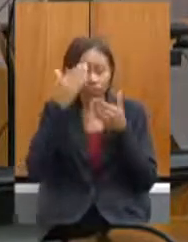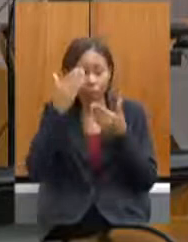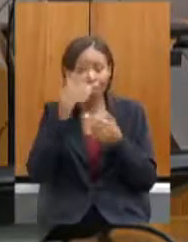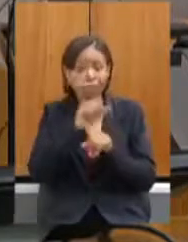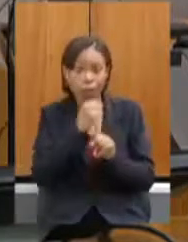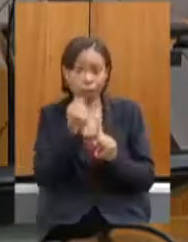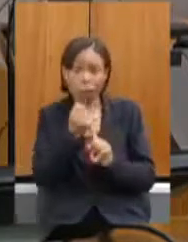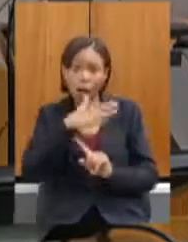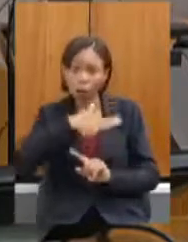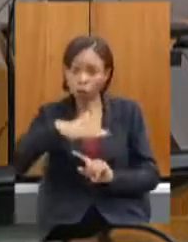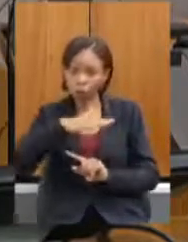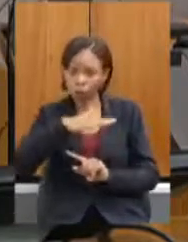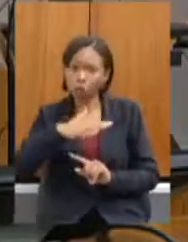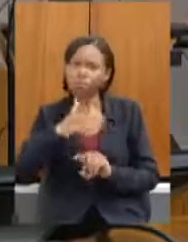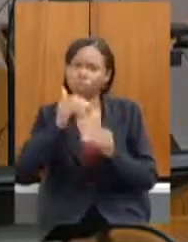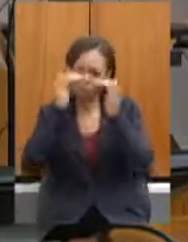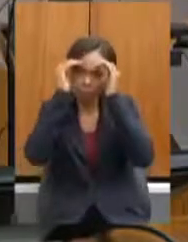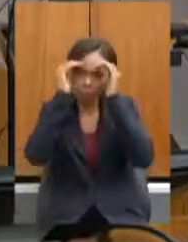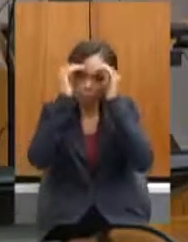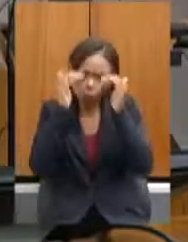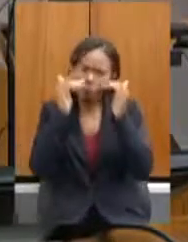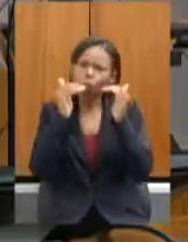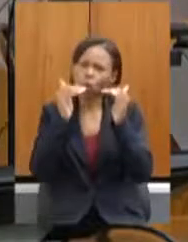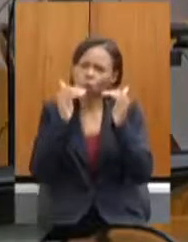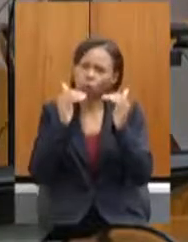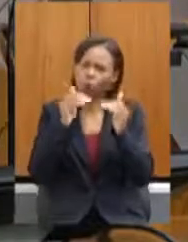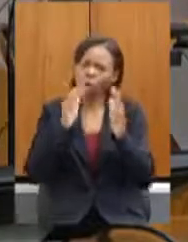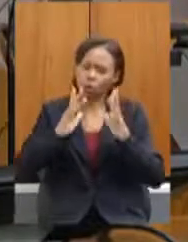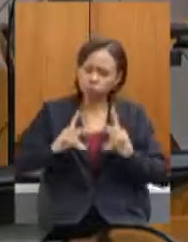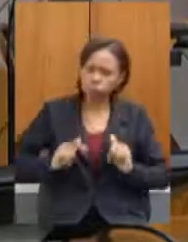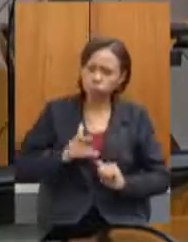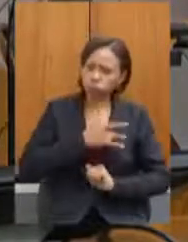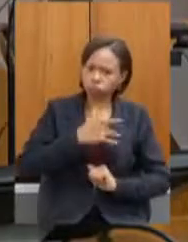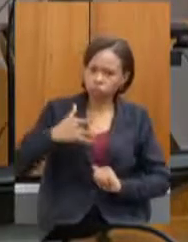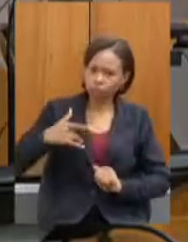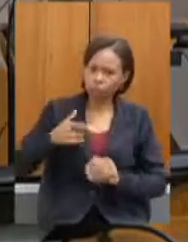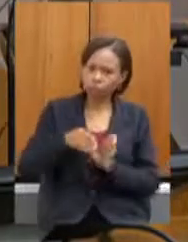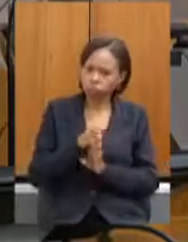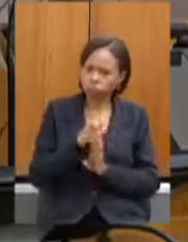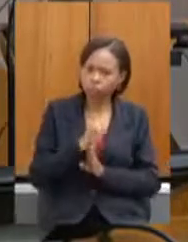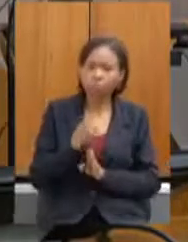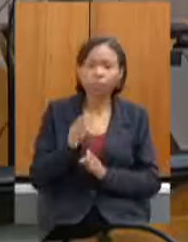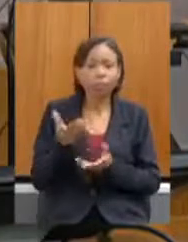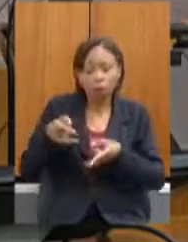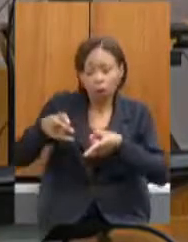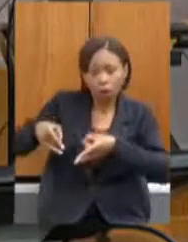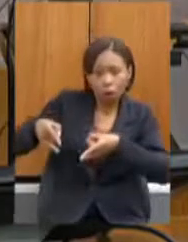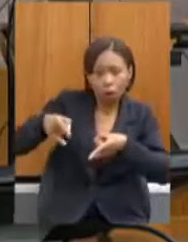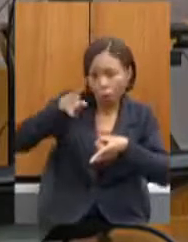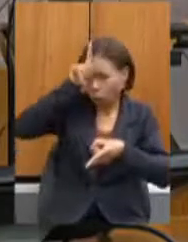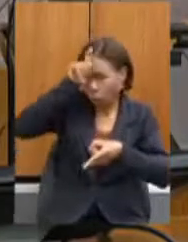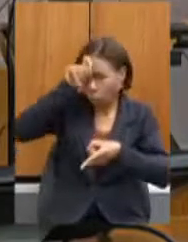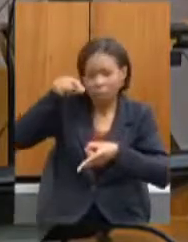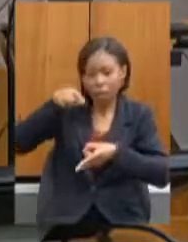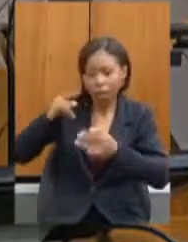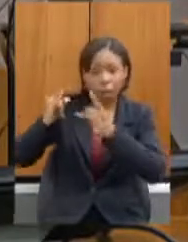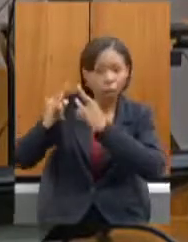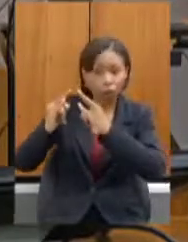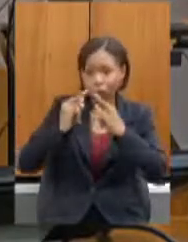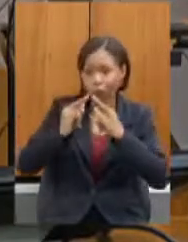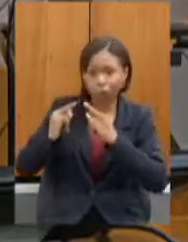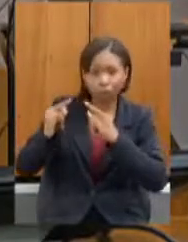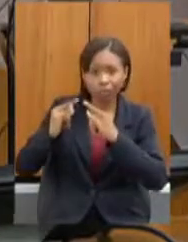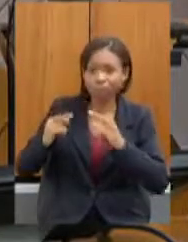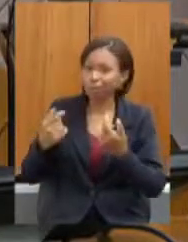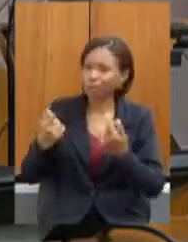às orientações sanitárias um hospital de campanha que não precisou ser utilizado e nós temos também